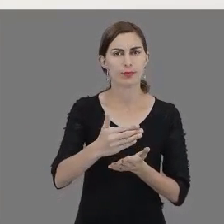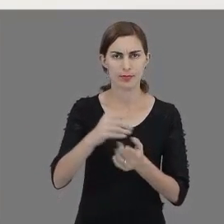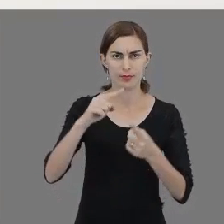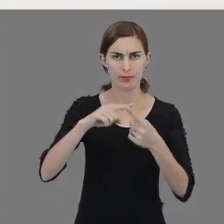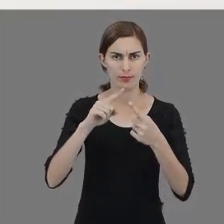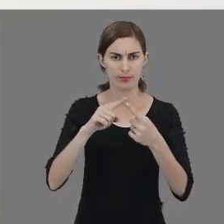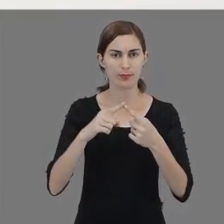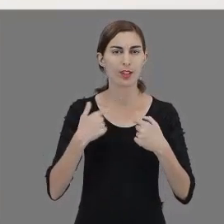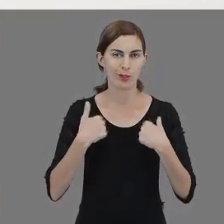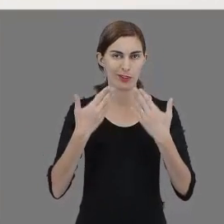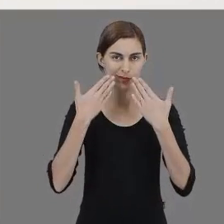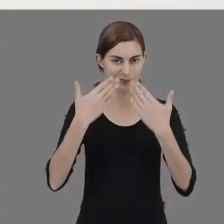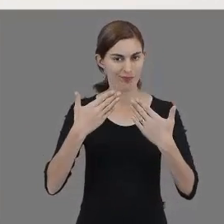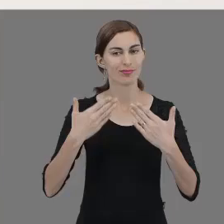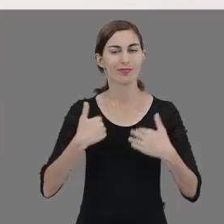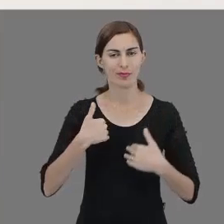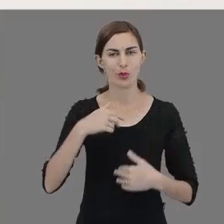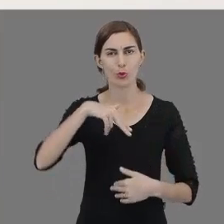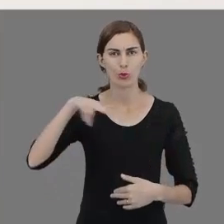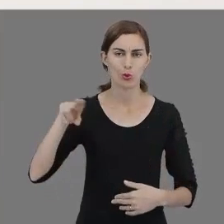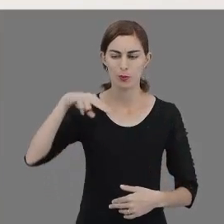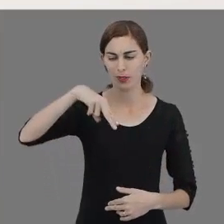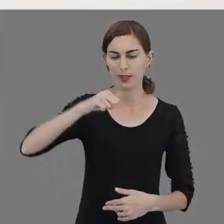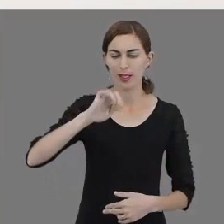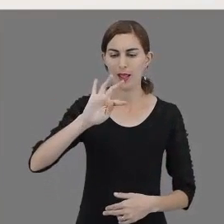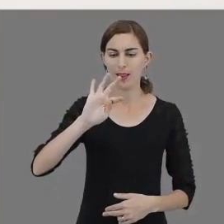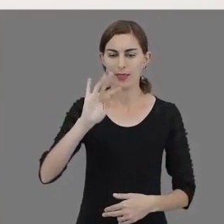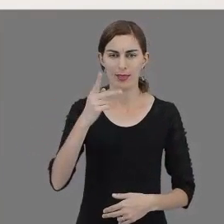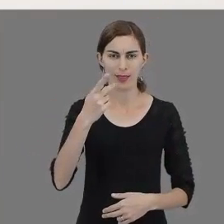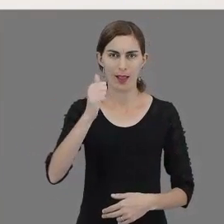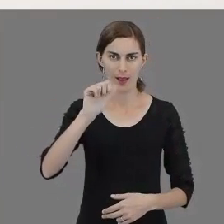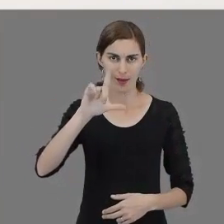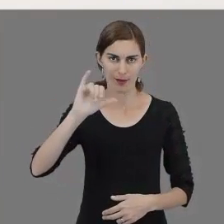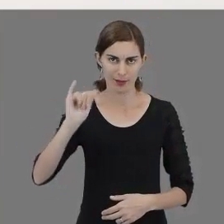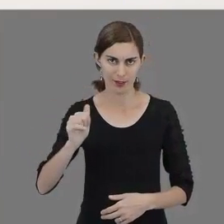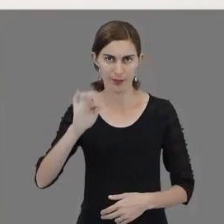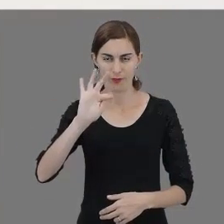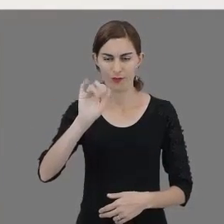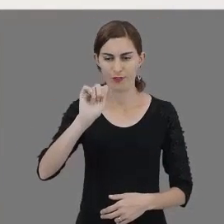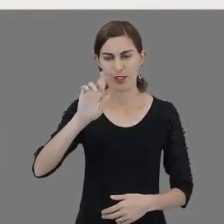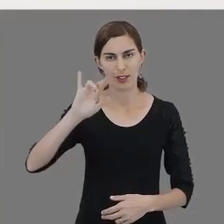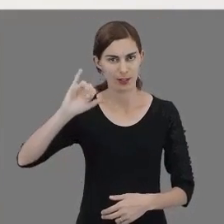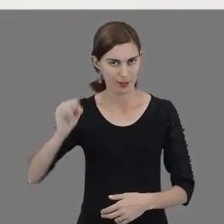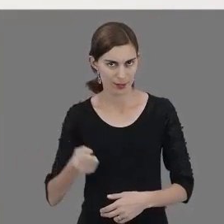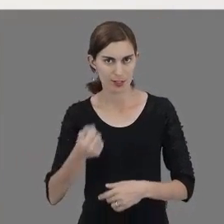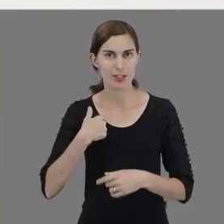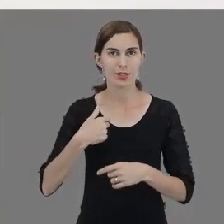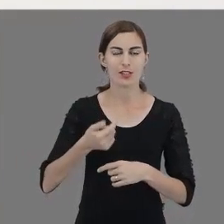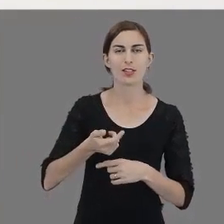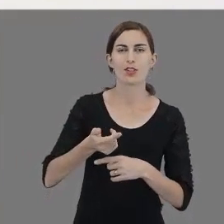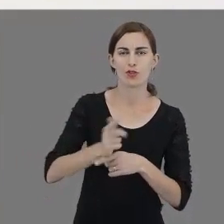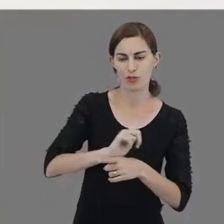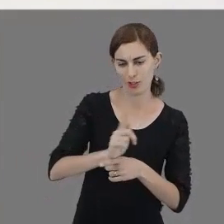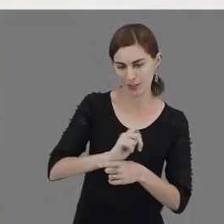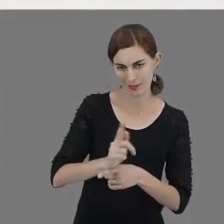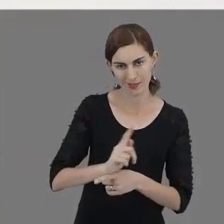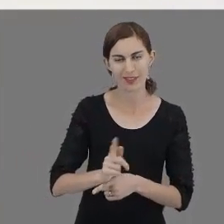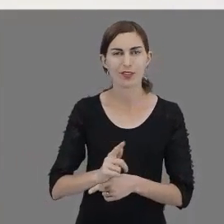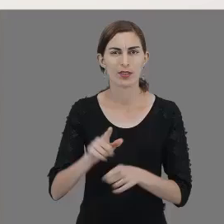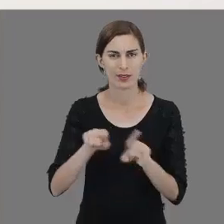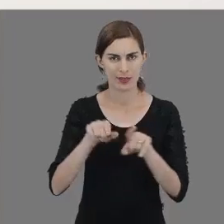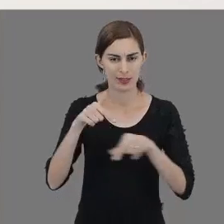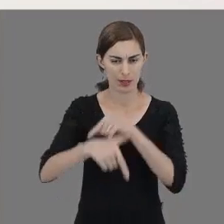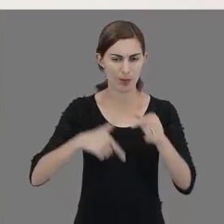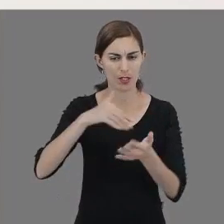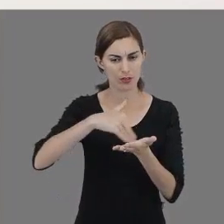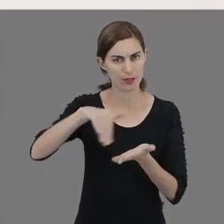eu gostaria de me apresentar, né? Eu sou Natália Farias, sou gestora governamental de Planejamento, Orçamento e Gestão e trabalho na